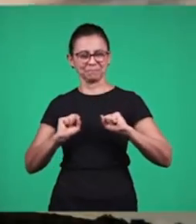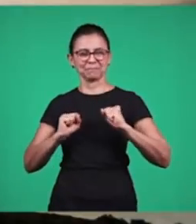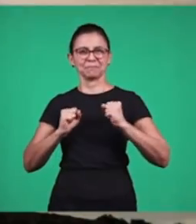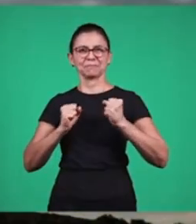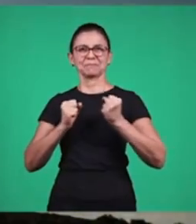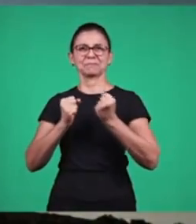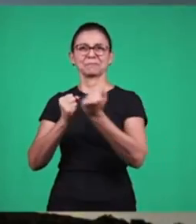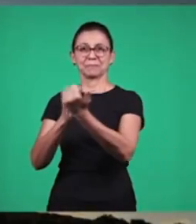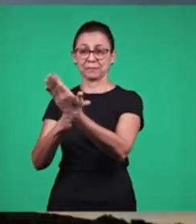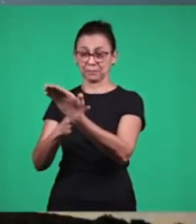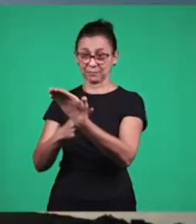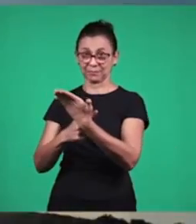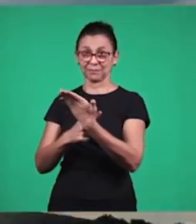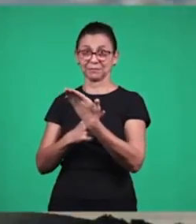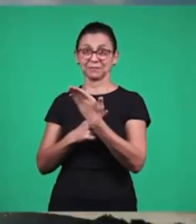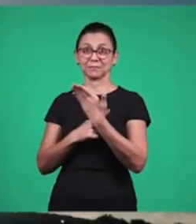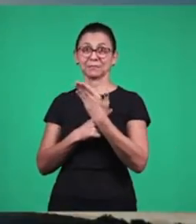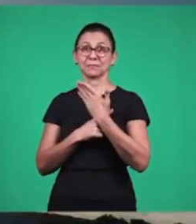susterá,